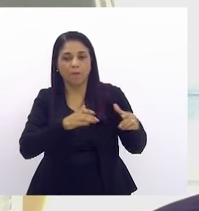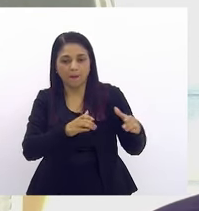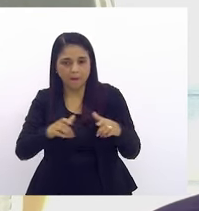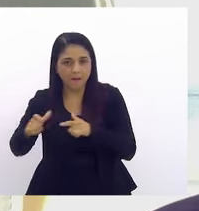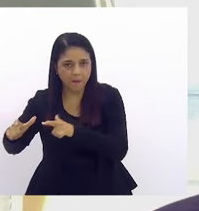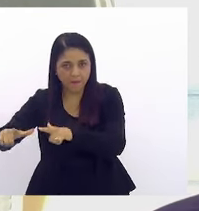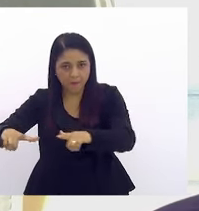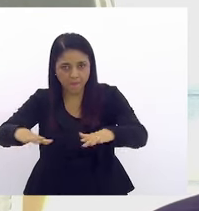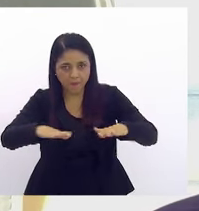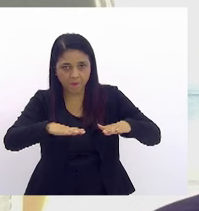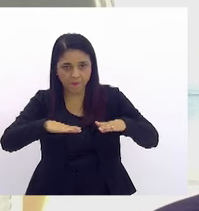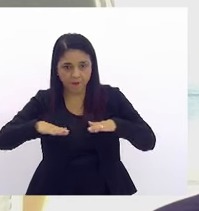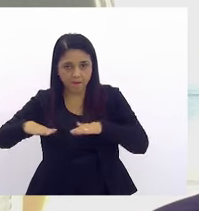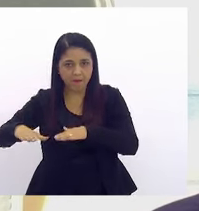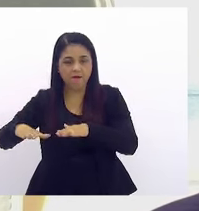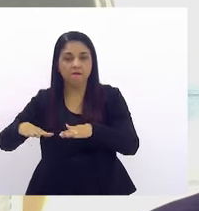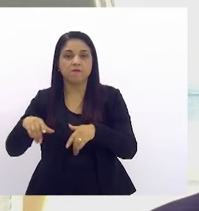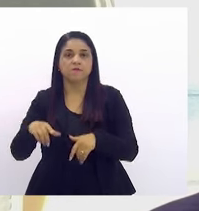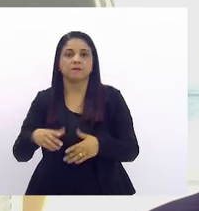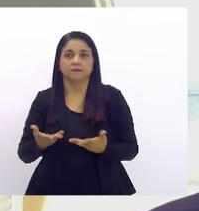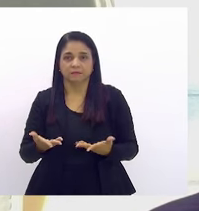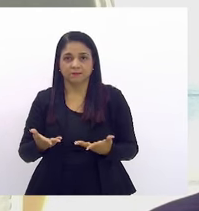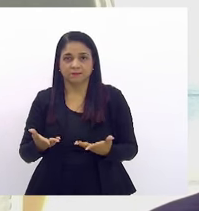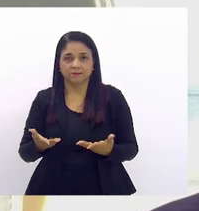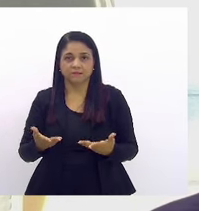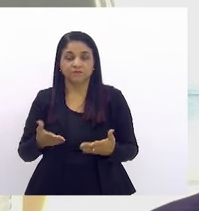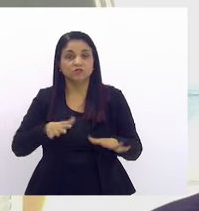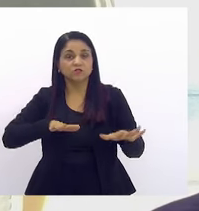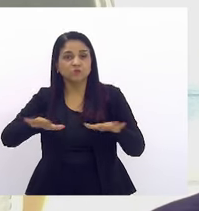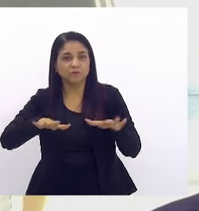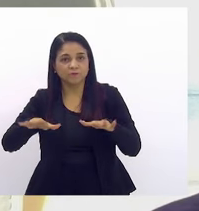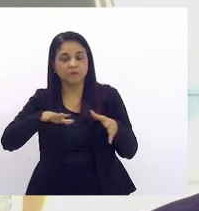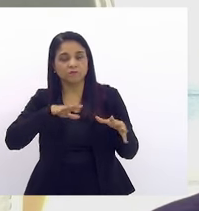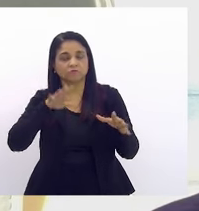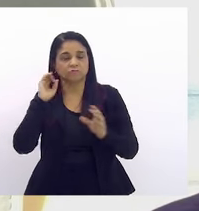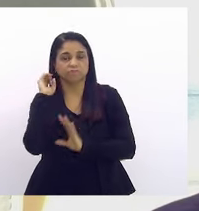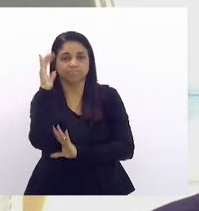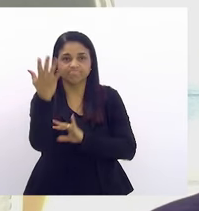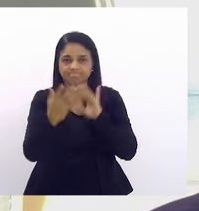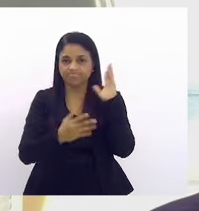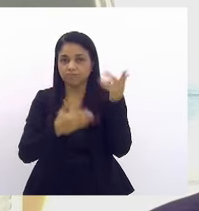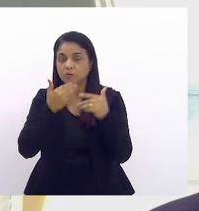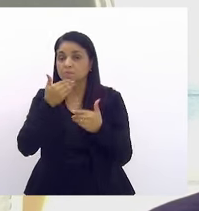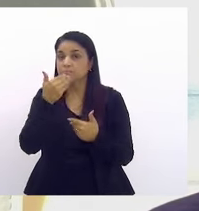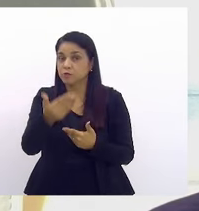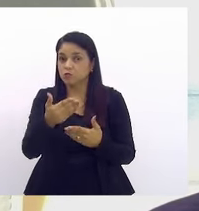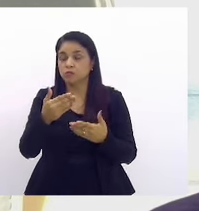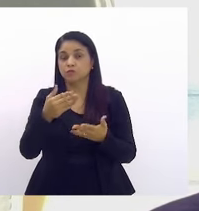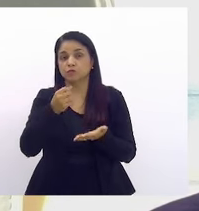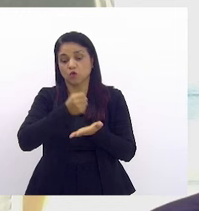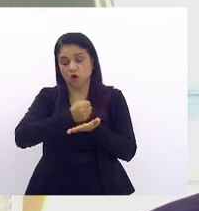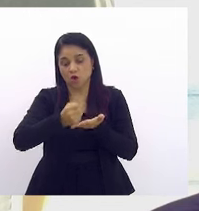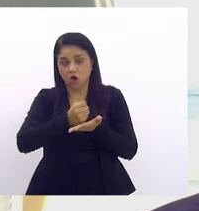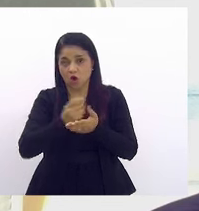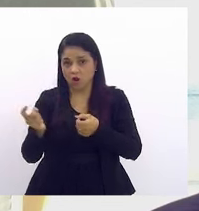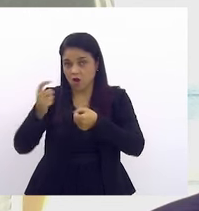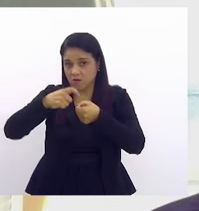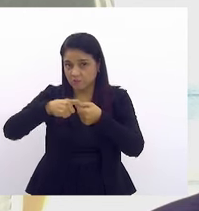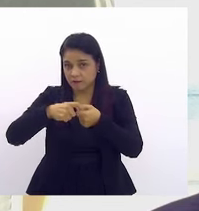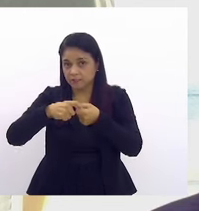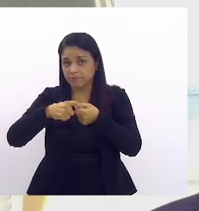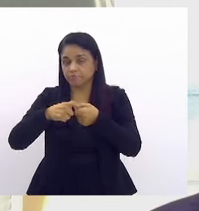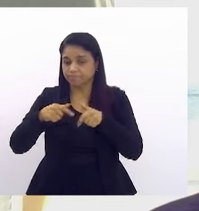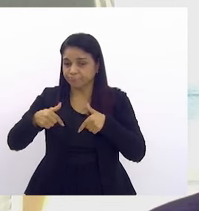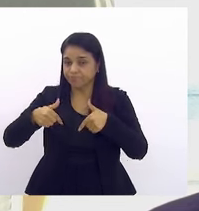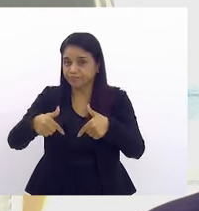cidade. Os movimentos ambientalistas têm pedido que esse convênio seja aditivado de modo que a